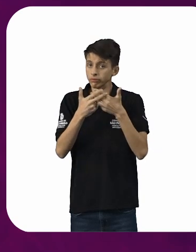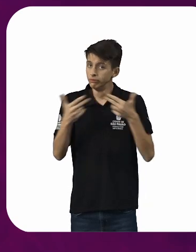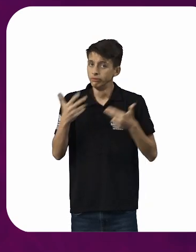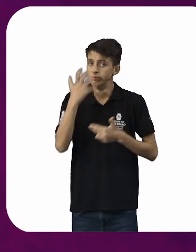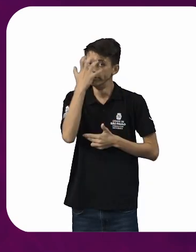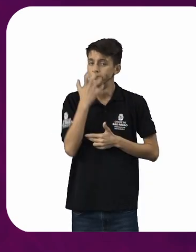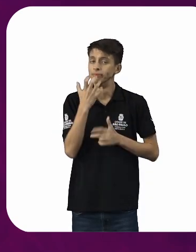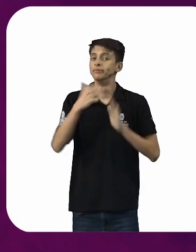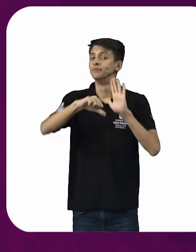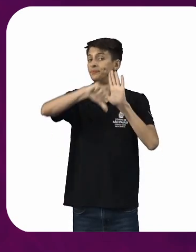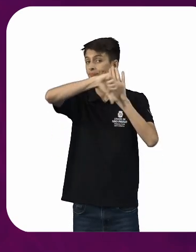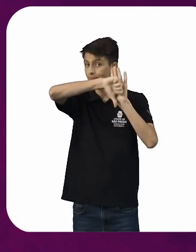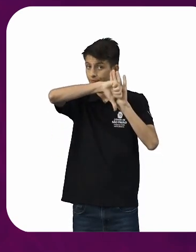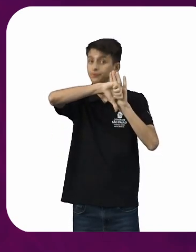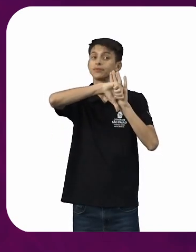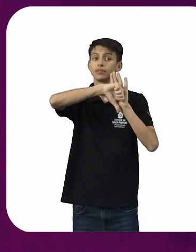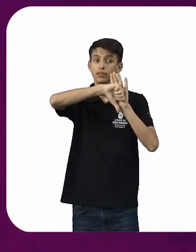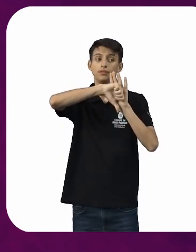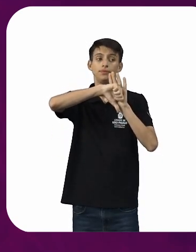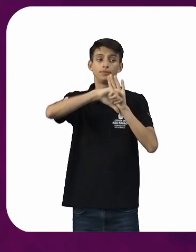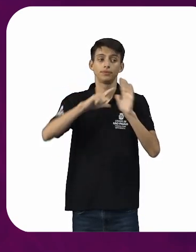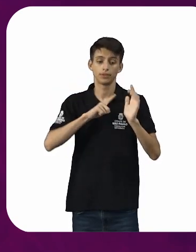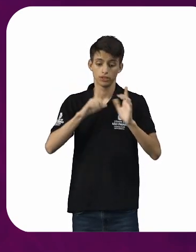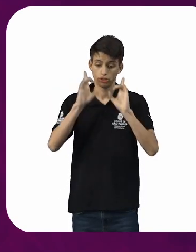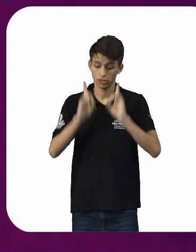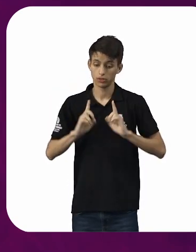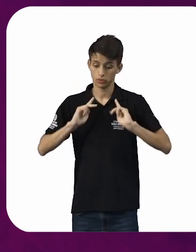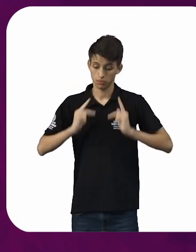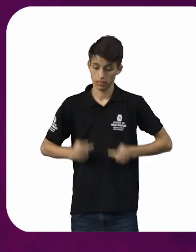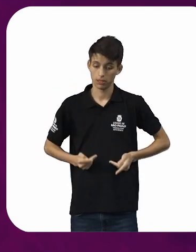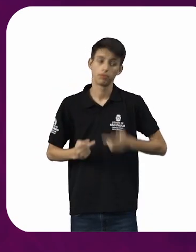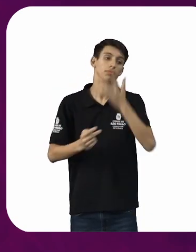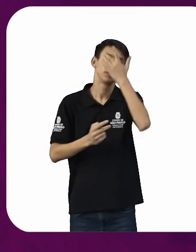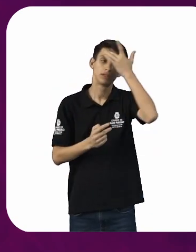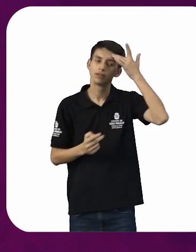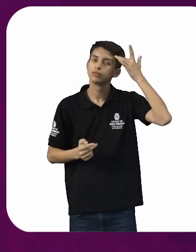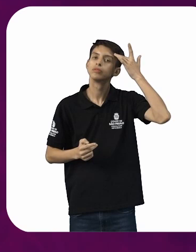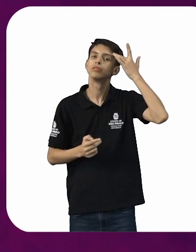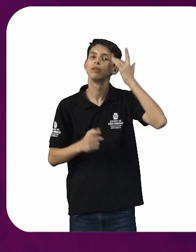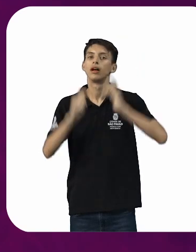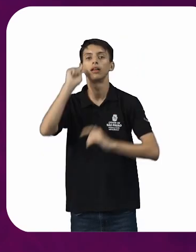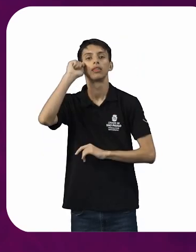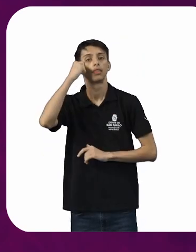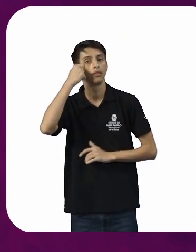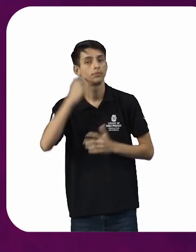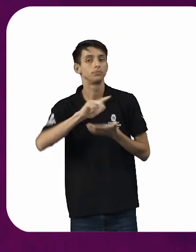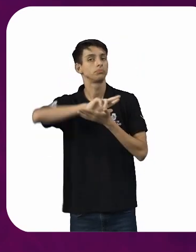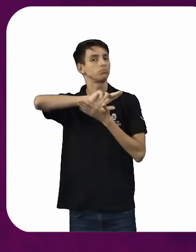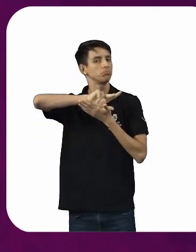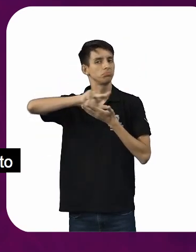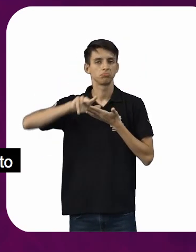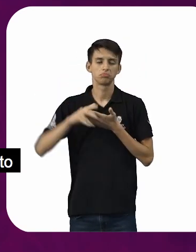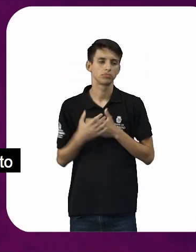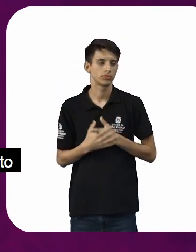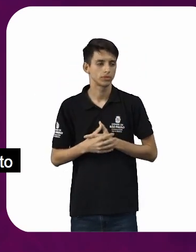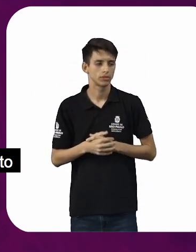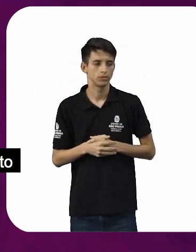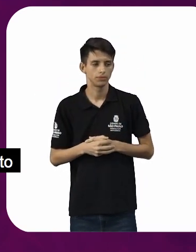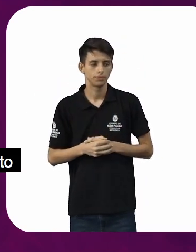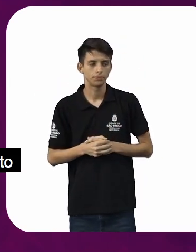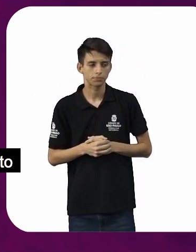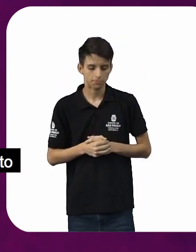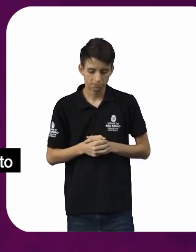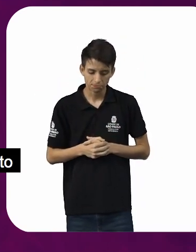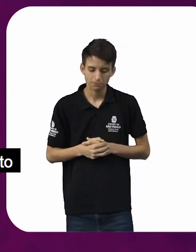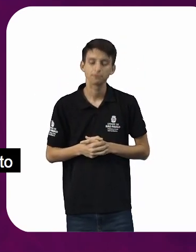que é crime e que é uma violação aos direitos humanos de pessoas que são de grupos raciais diversos. Só para